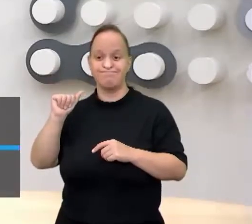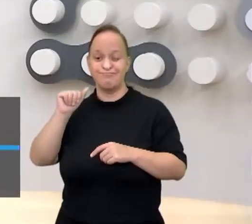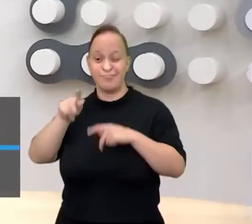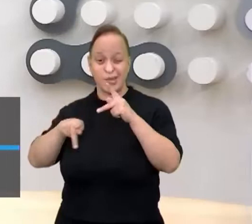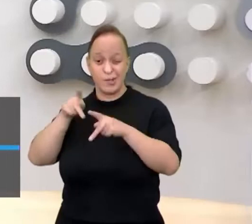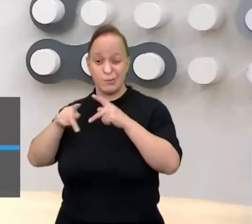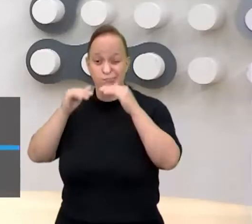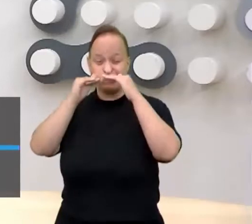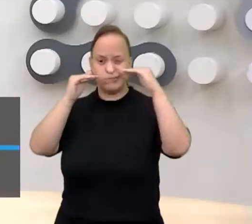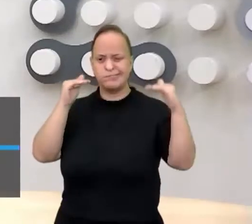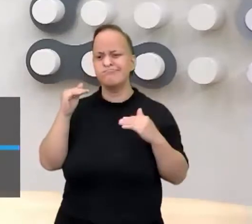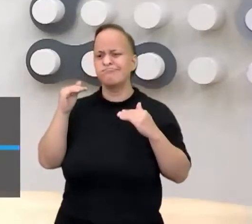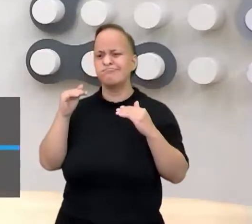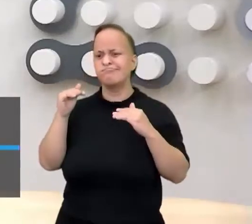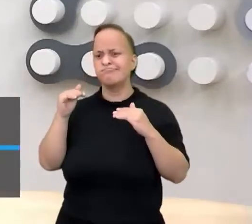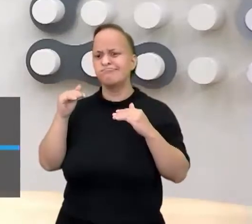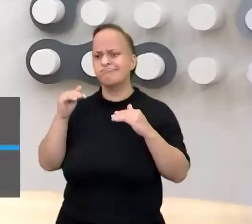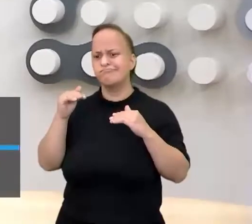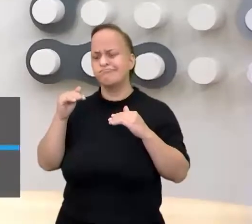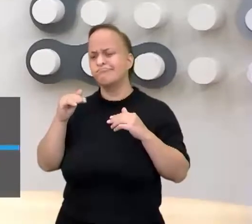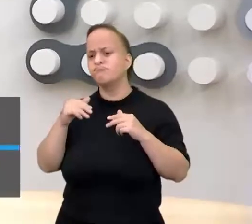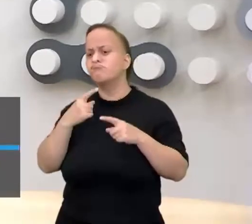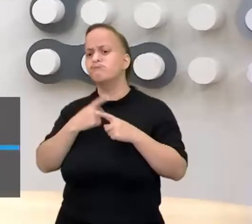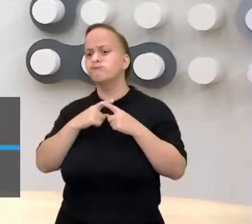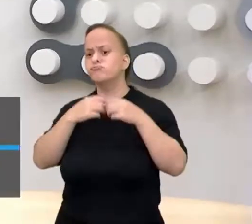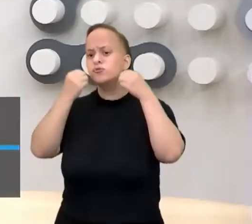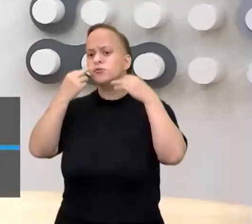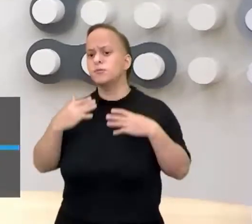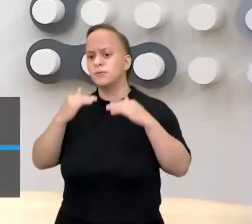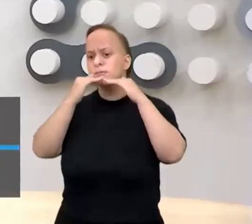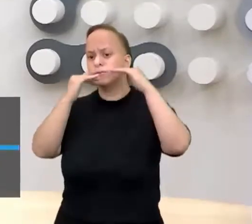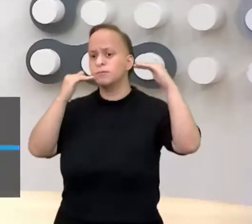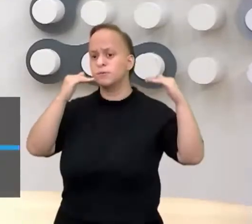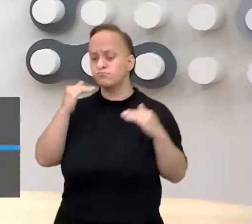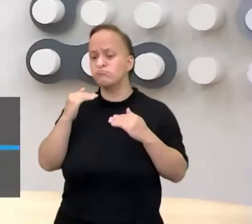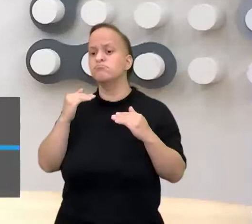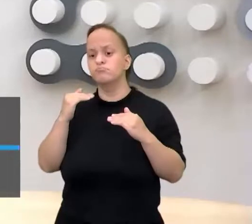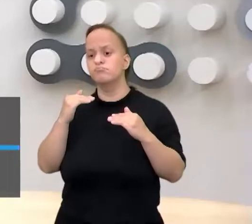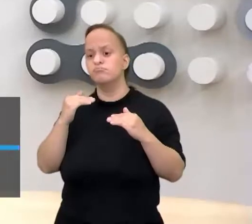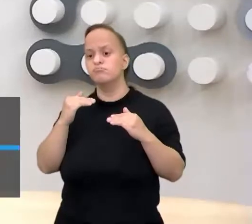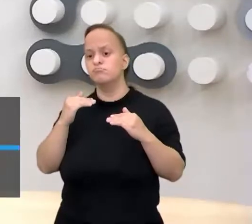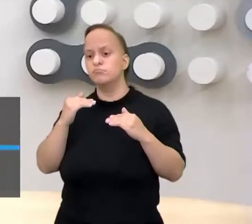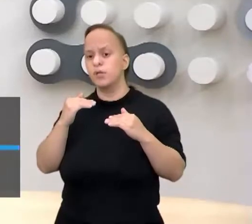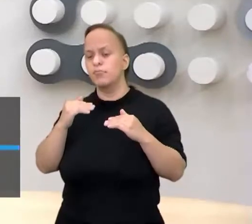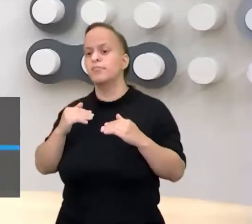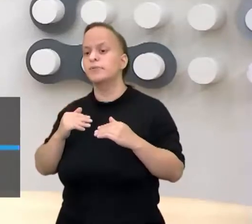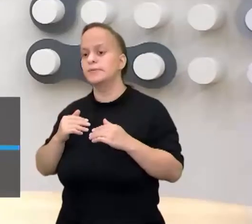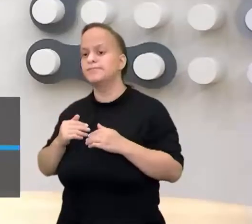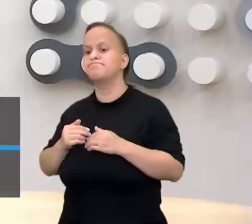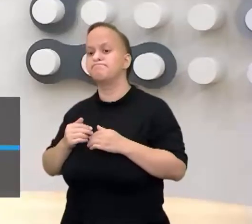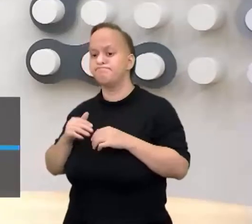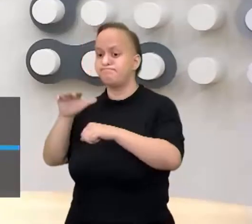quê? Por que você vai dizer que um povo é inferior ao outro? Basicamente para você poder explorar eles, tá? Então, é o